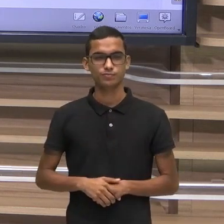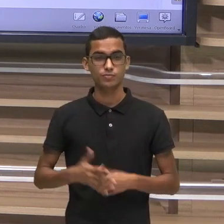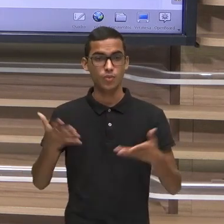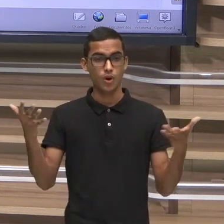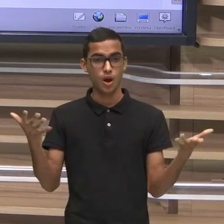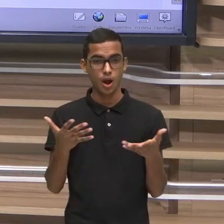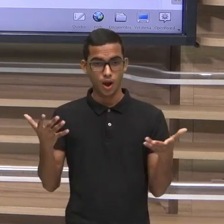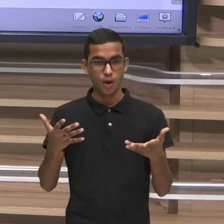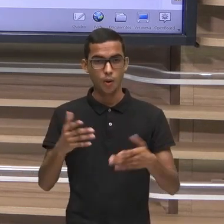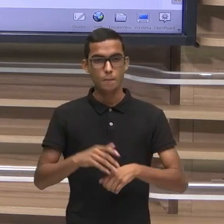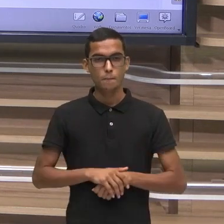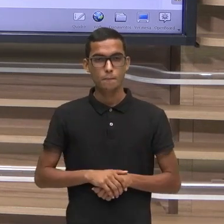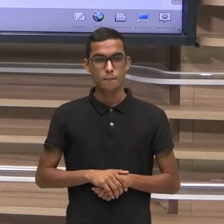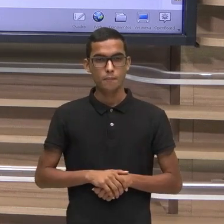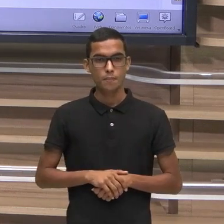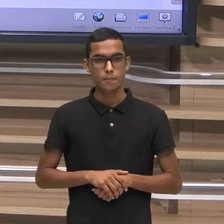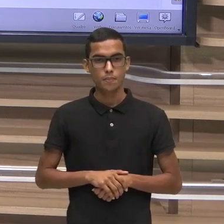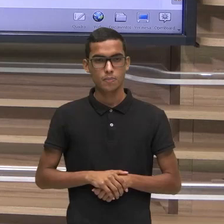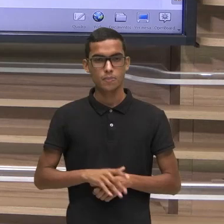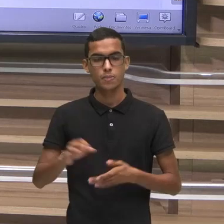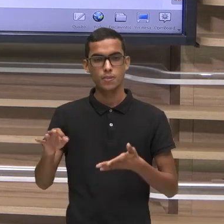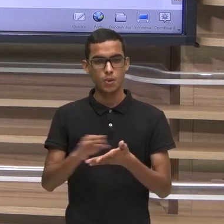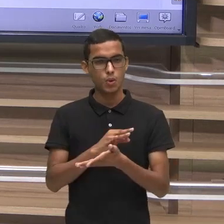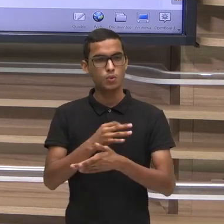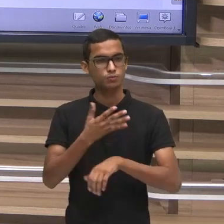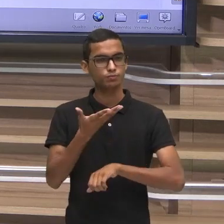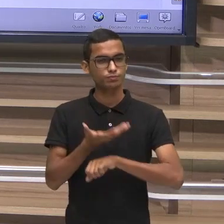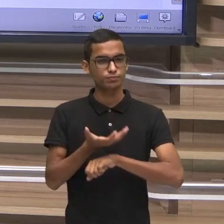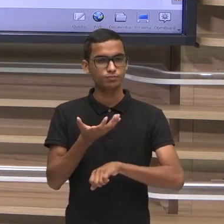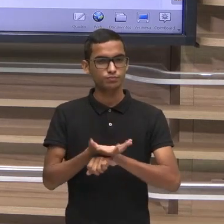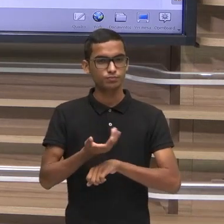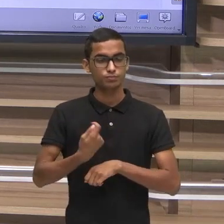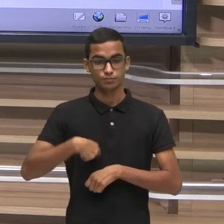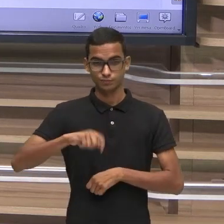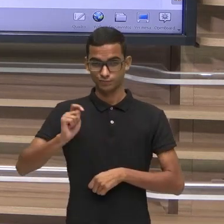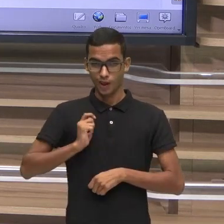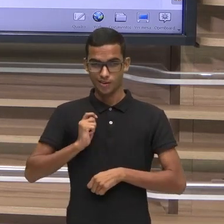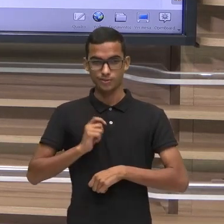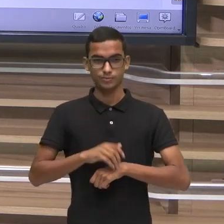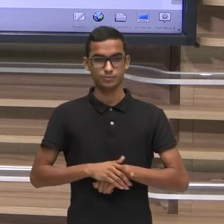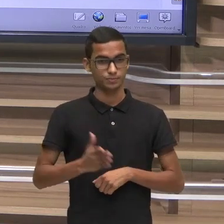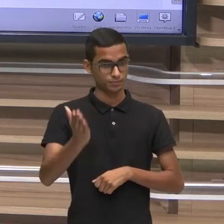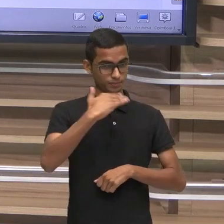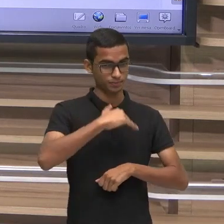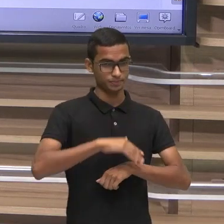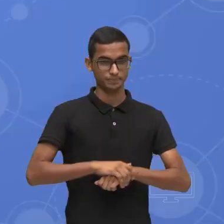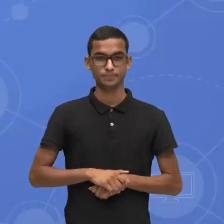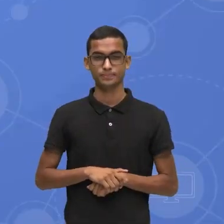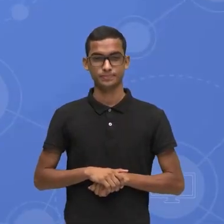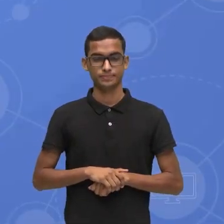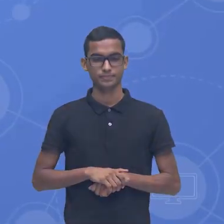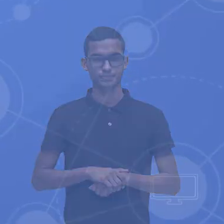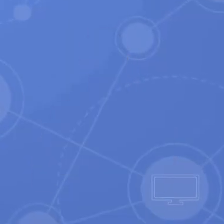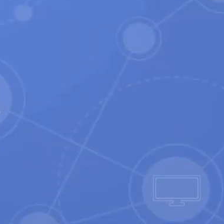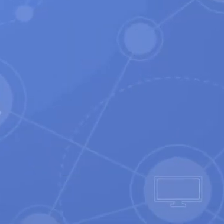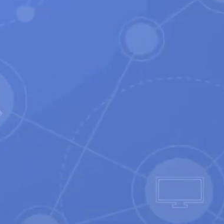nós vamos à correção do Exercitando de língua espanhola. Vamos lá?